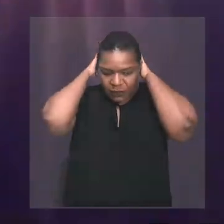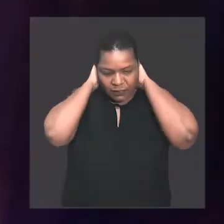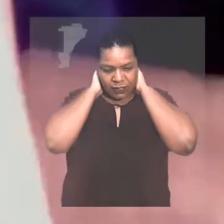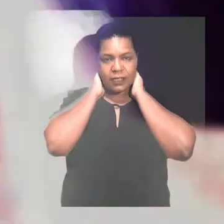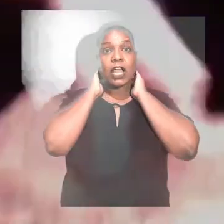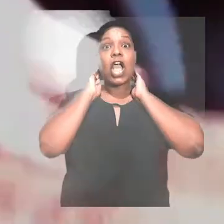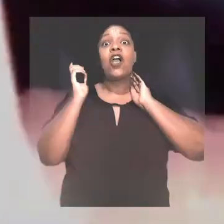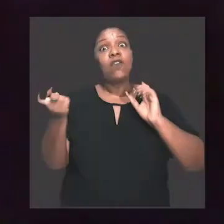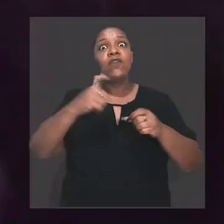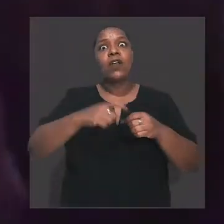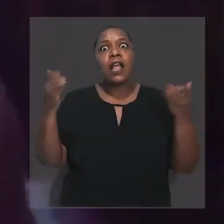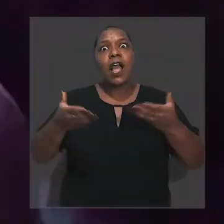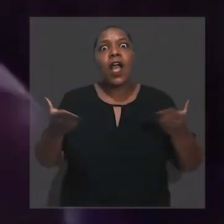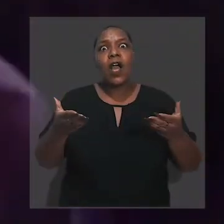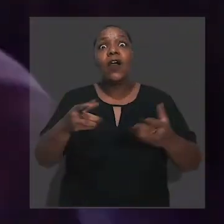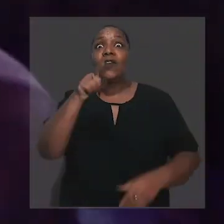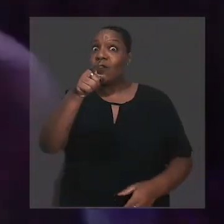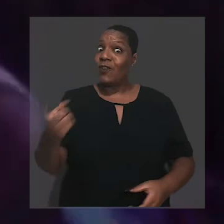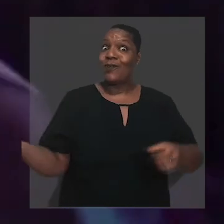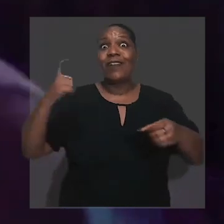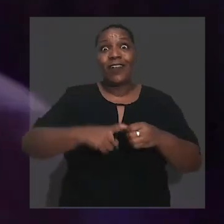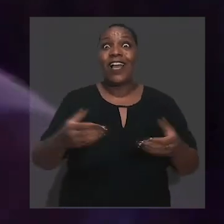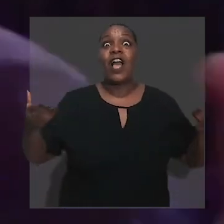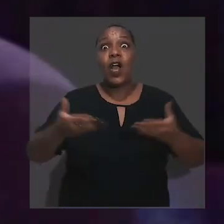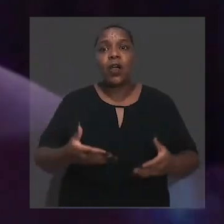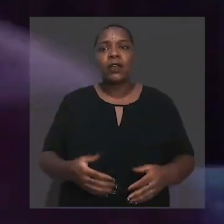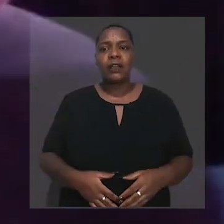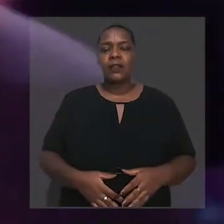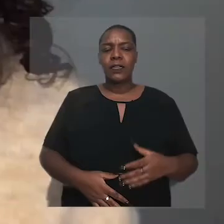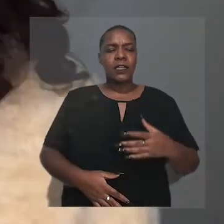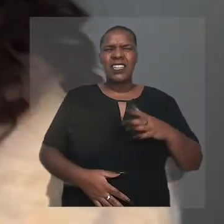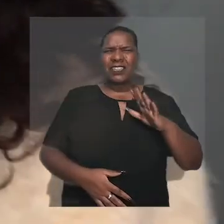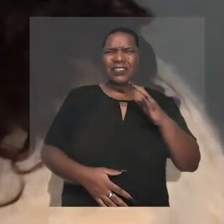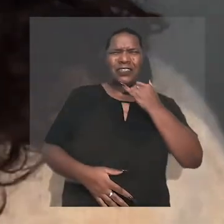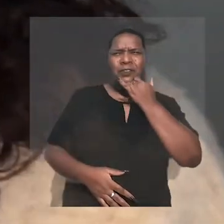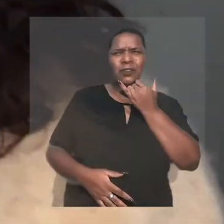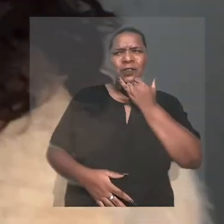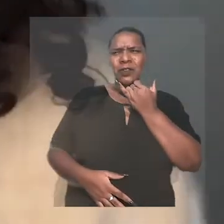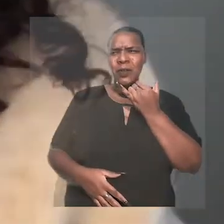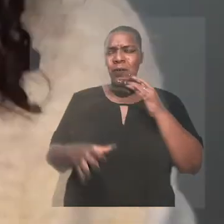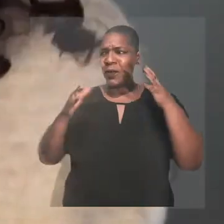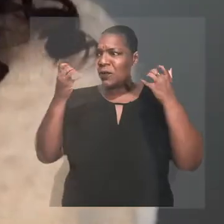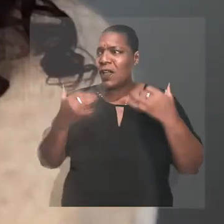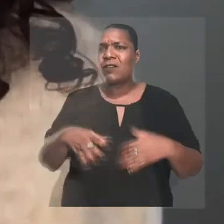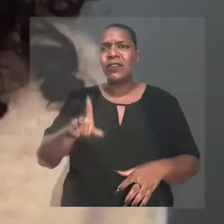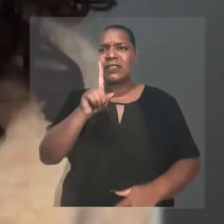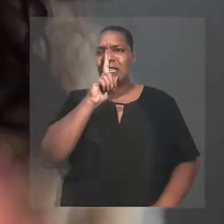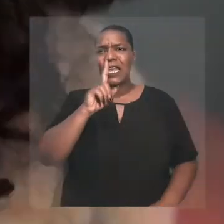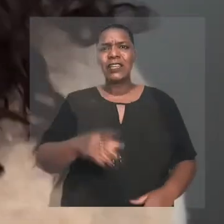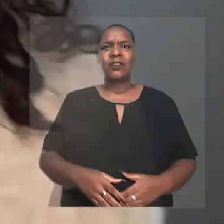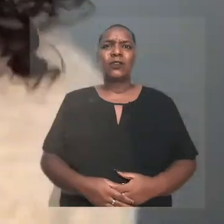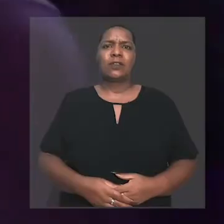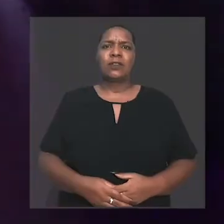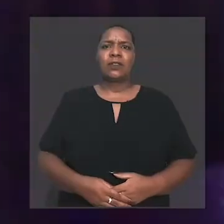isso. Me coloca de volta agora! Me coloca de volta agora! Desculpa. Desculpa, eu precisei te mutar. Eu